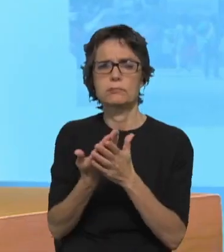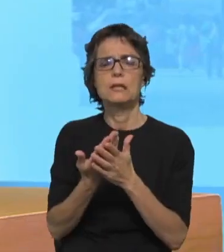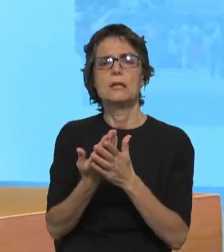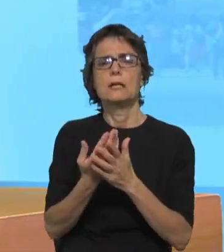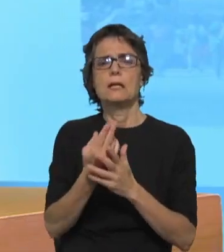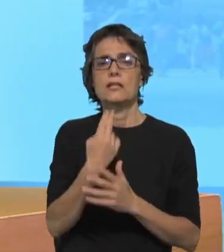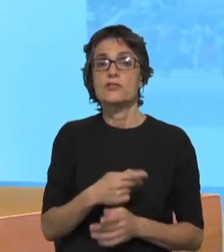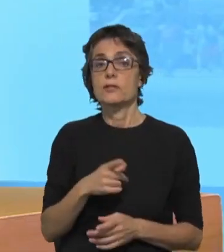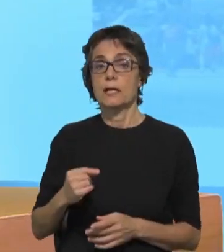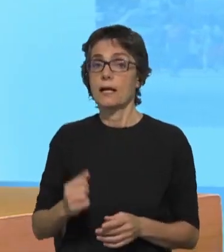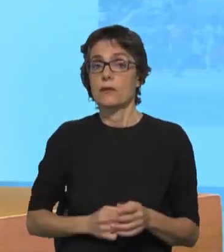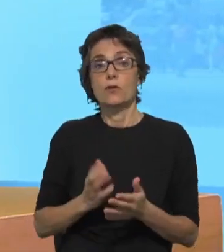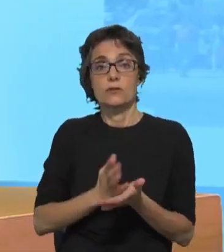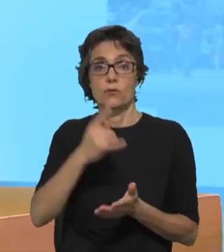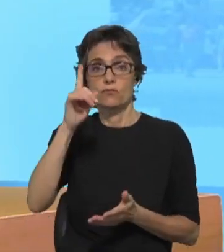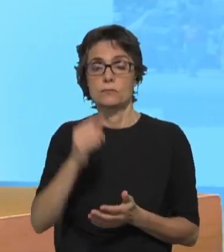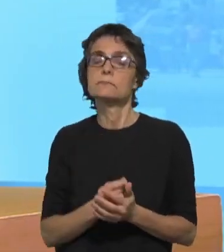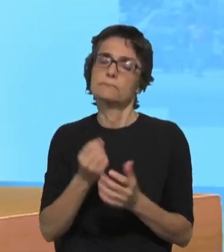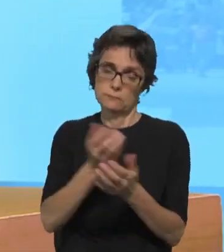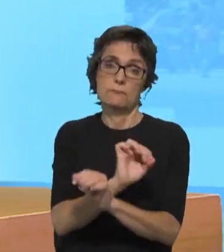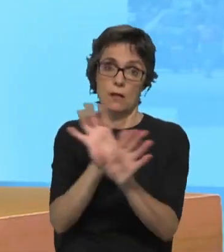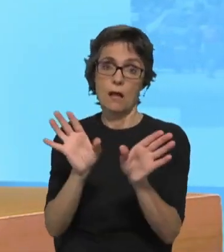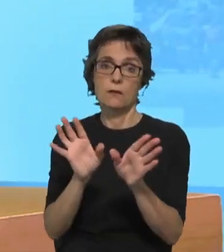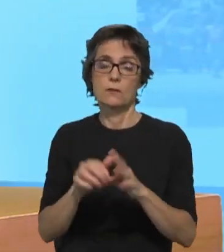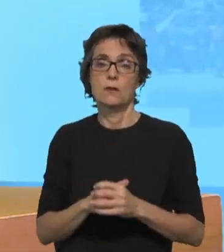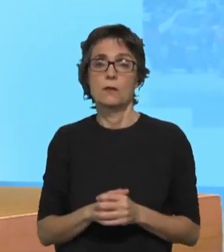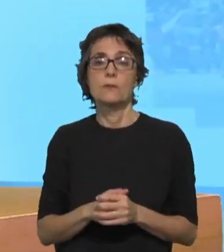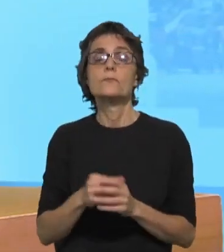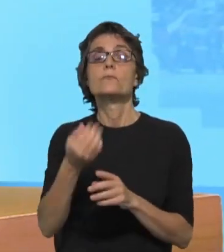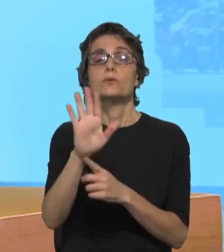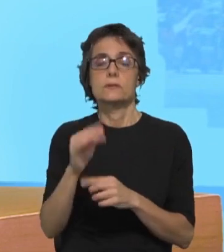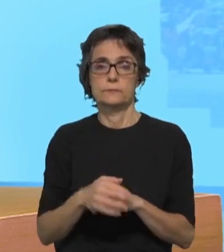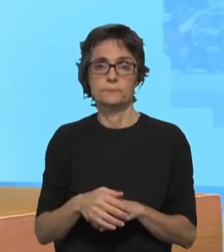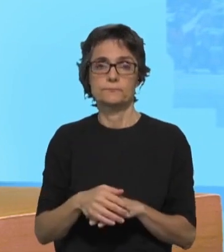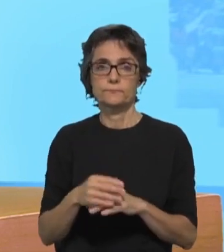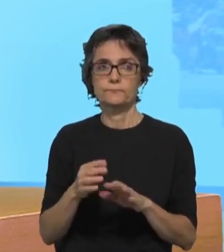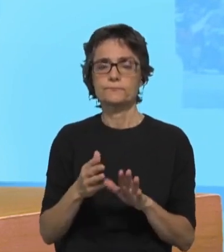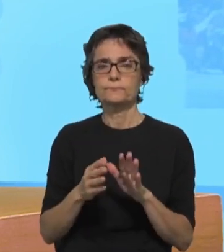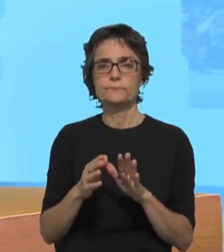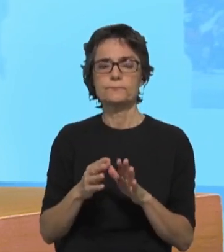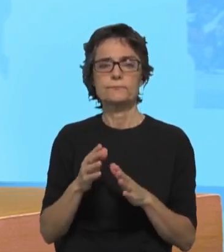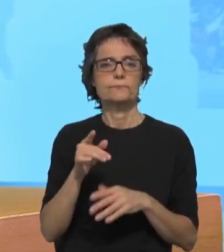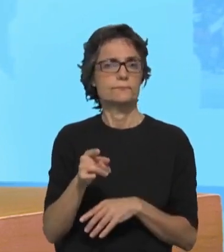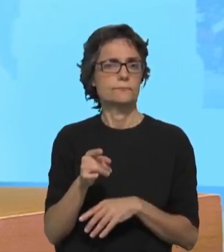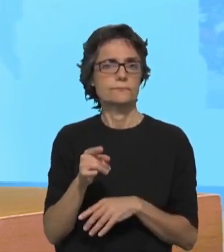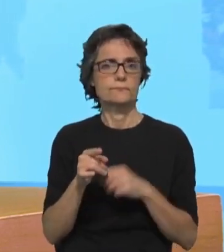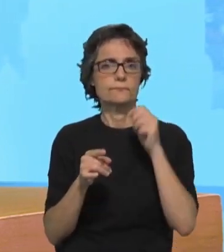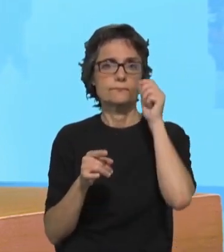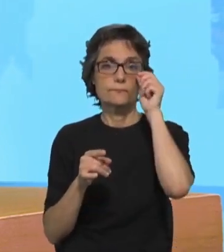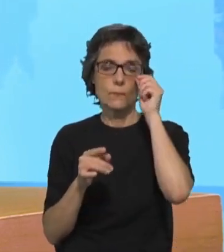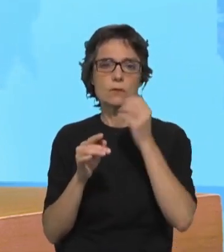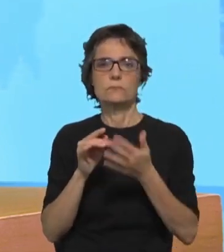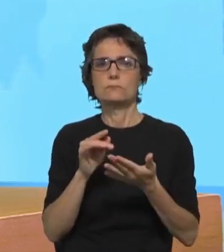Desse ponto de vista, nós temos um itinerário bastante curioso. Vamos começar por um clássico, enfim, uma